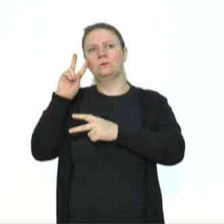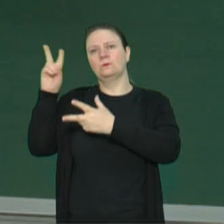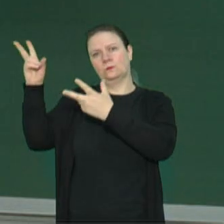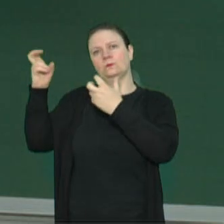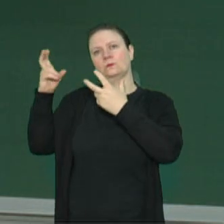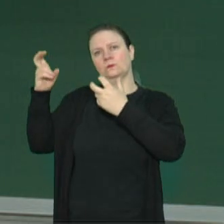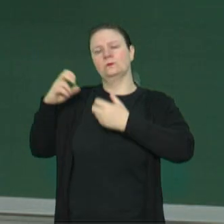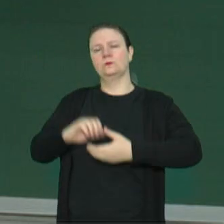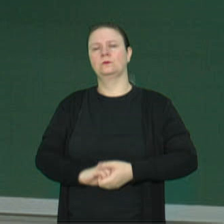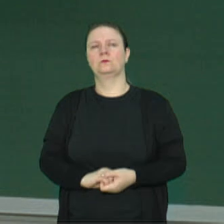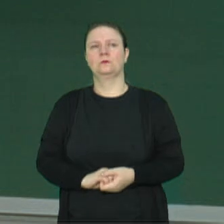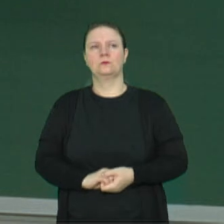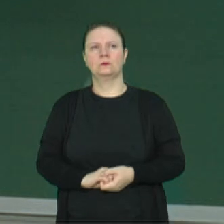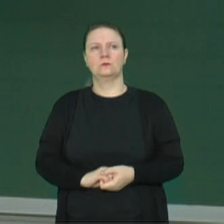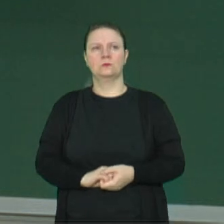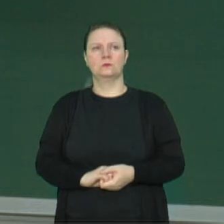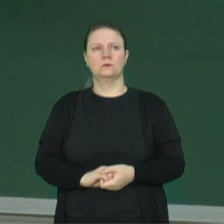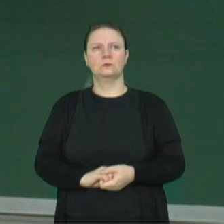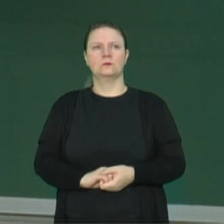ver aqui, né, que o atleta está no chão,